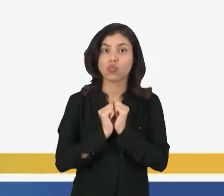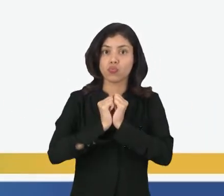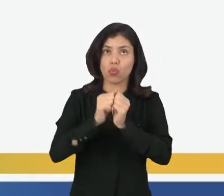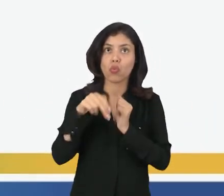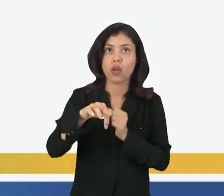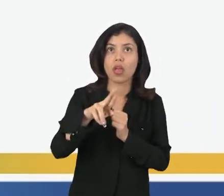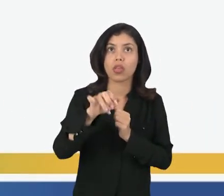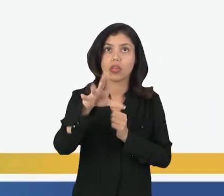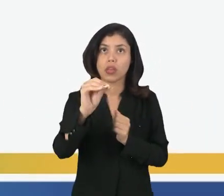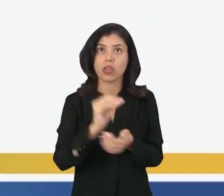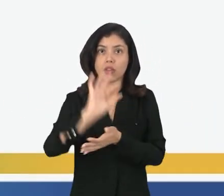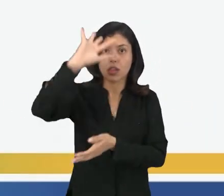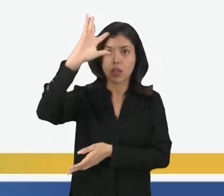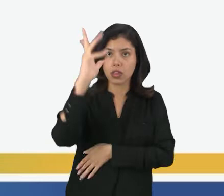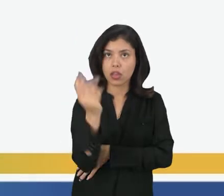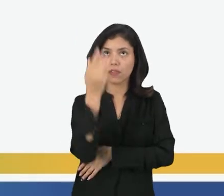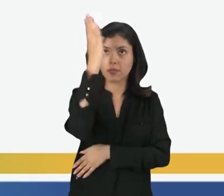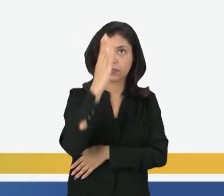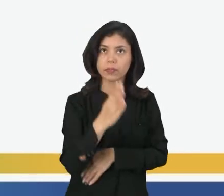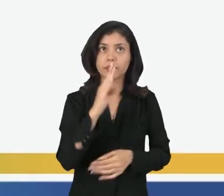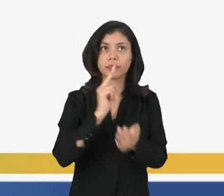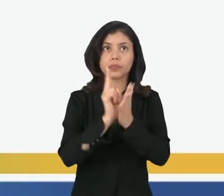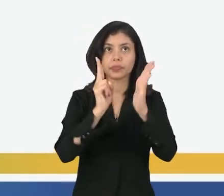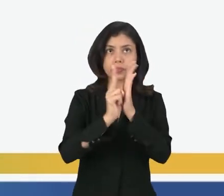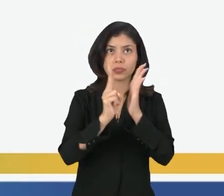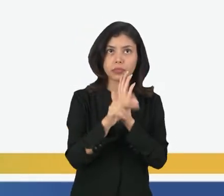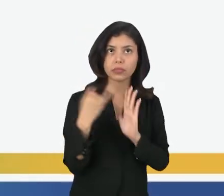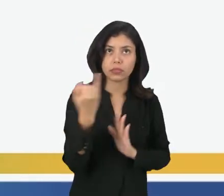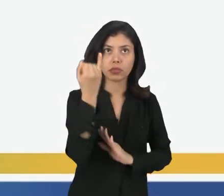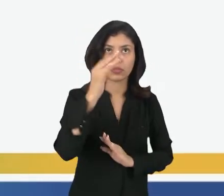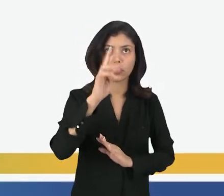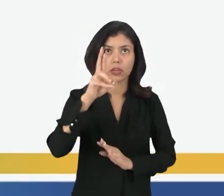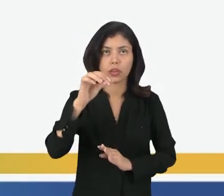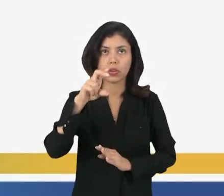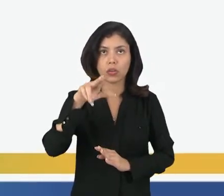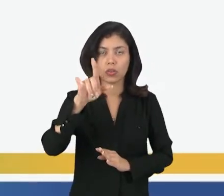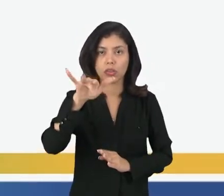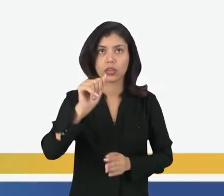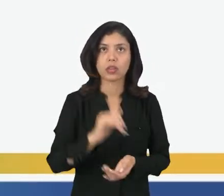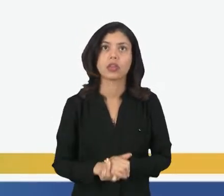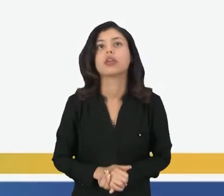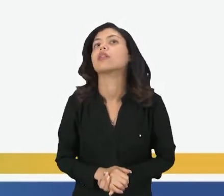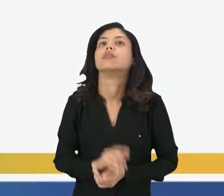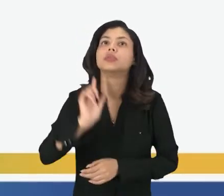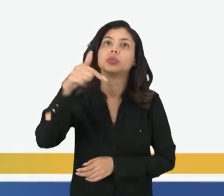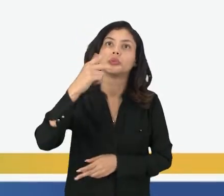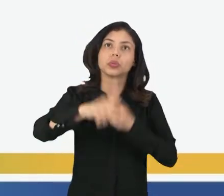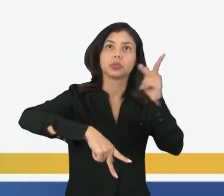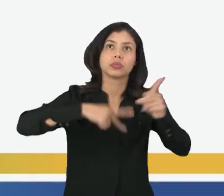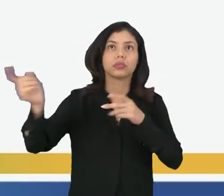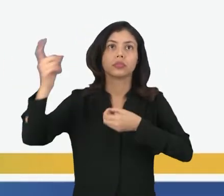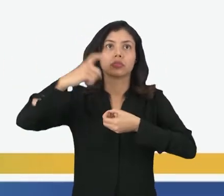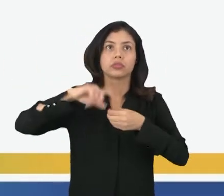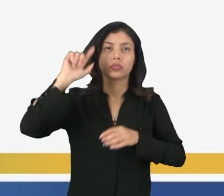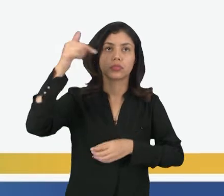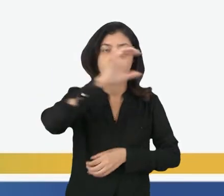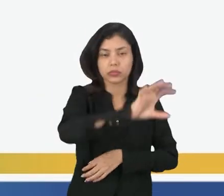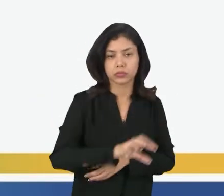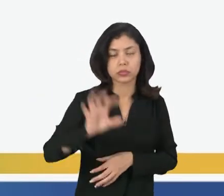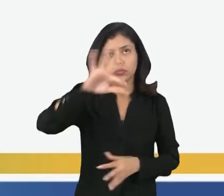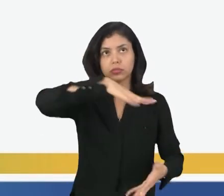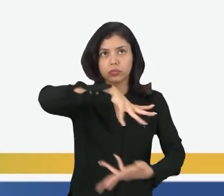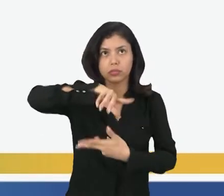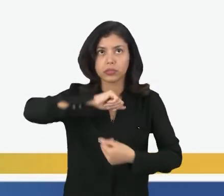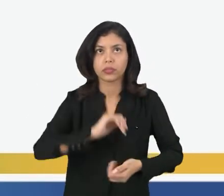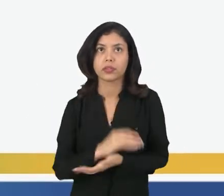nordestinos, afro-brasileiros, índios, principalmente da etnia culinas, e outros povos vindos de outras